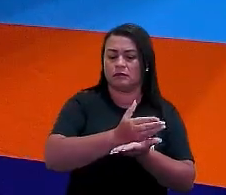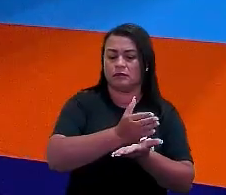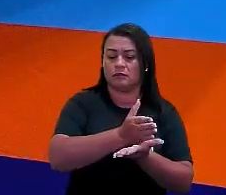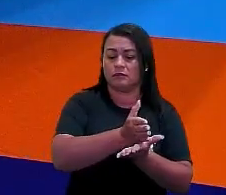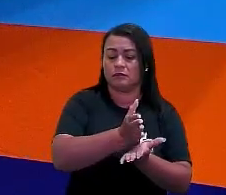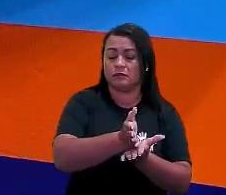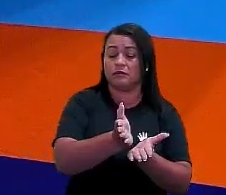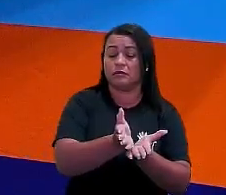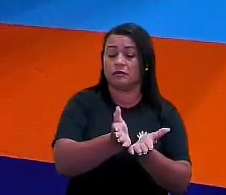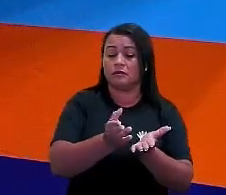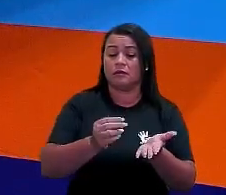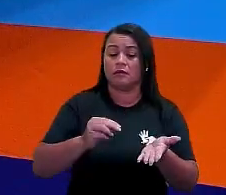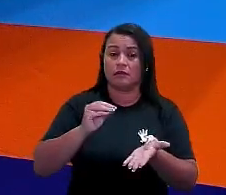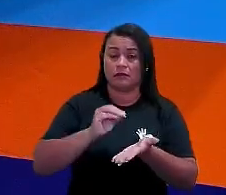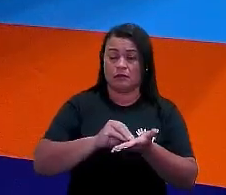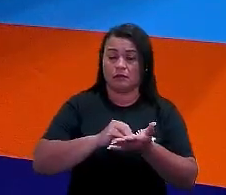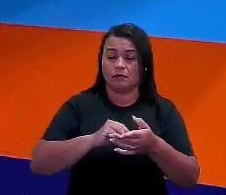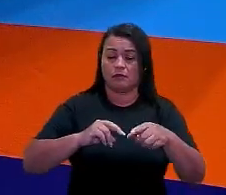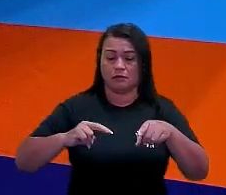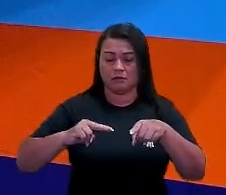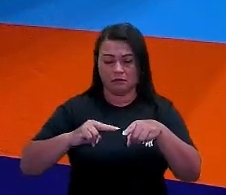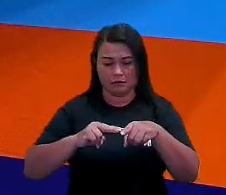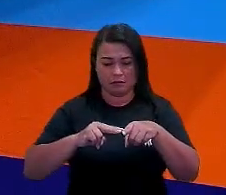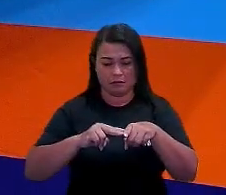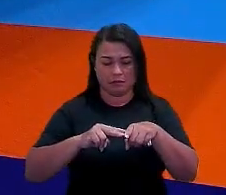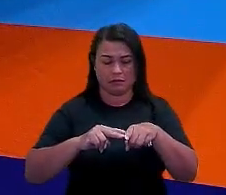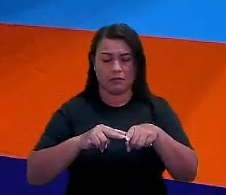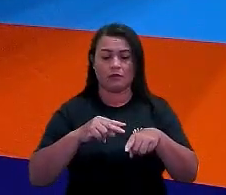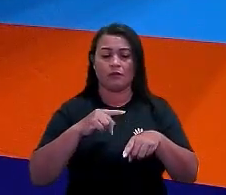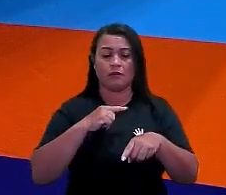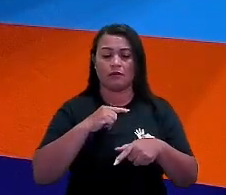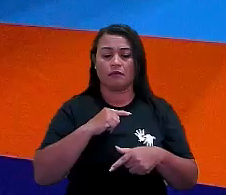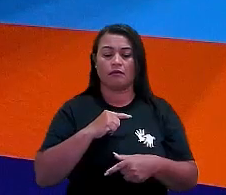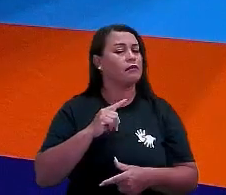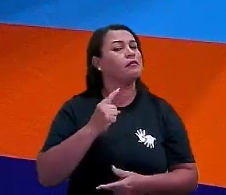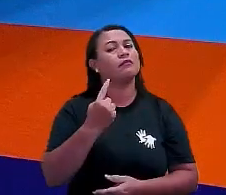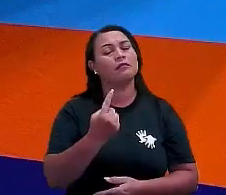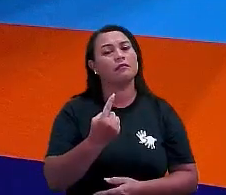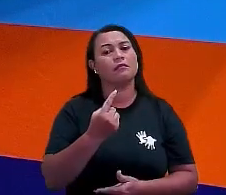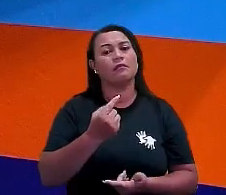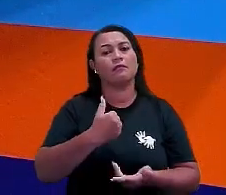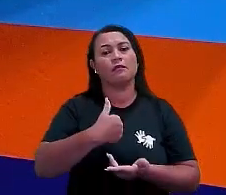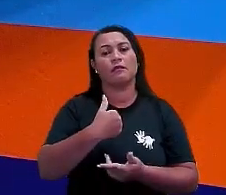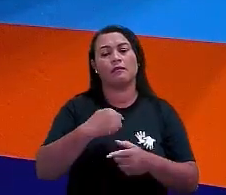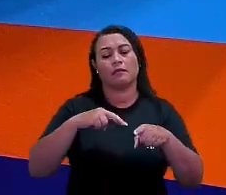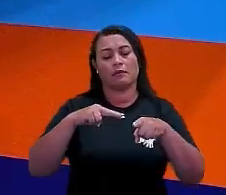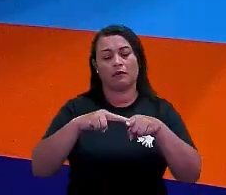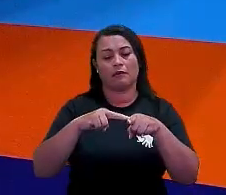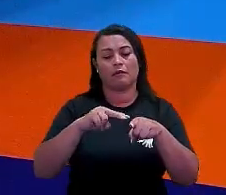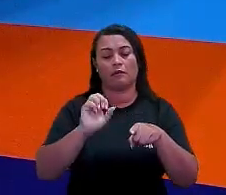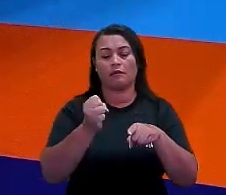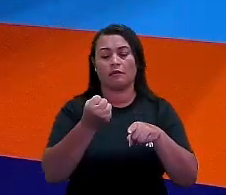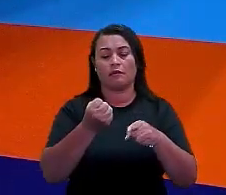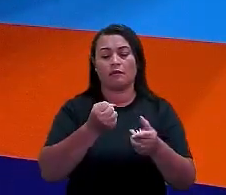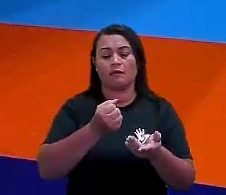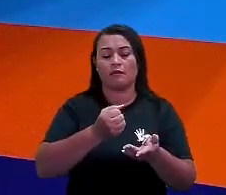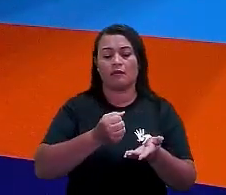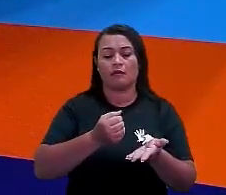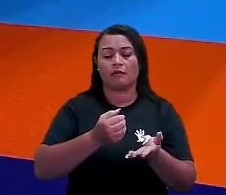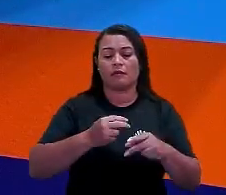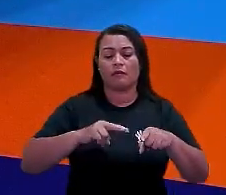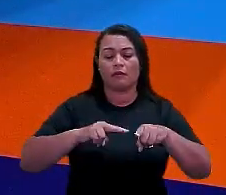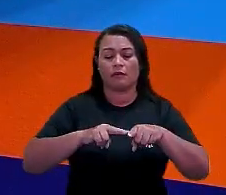pedacinhos. Então, ó, eu tenho uma pizza que ela foi dividida em 8 fatias, tá? Ó,